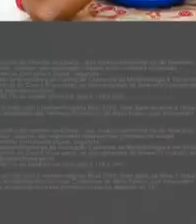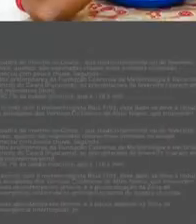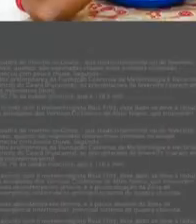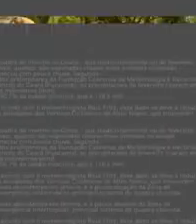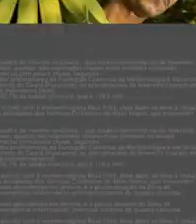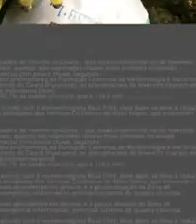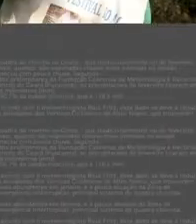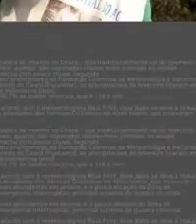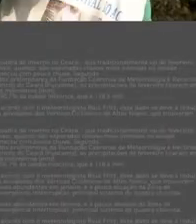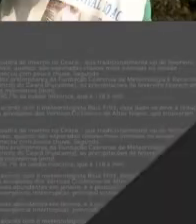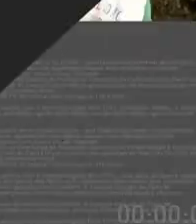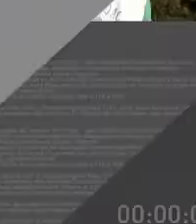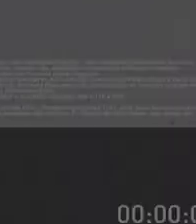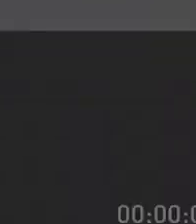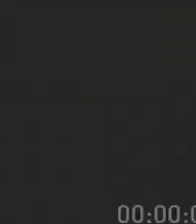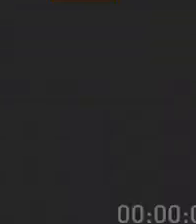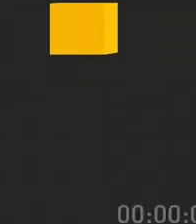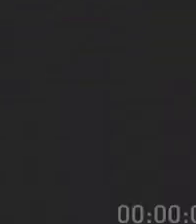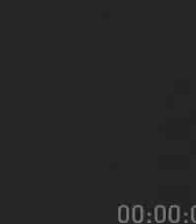uai